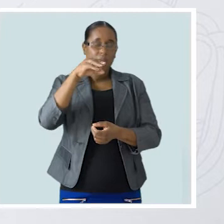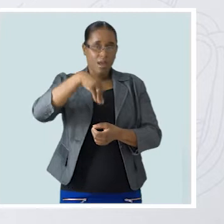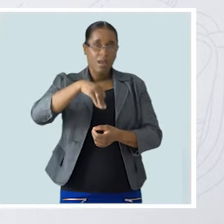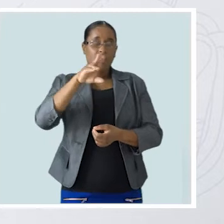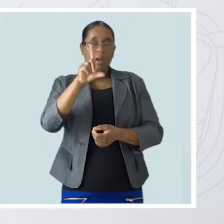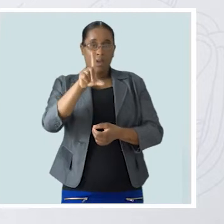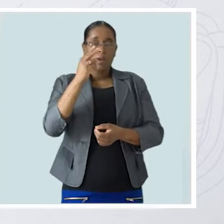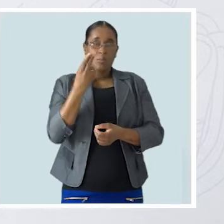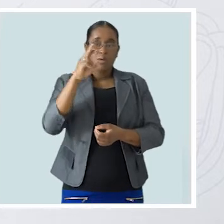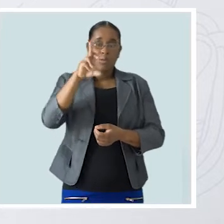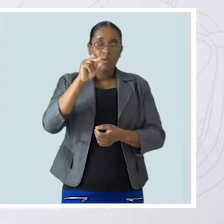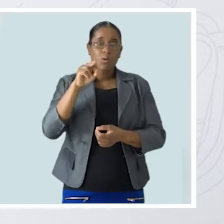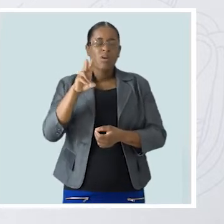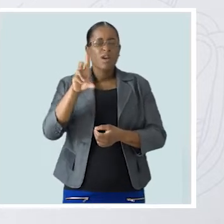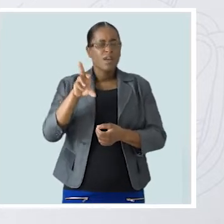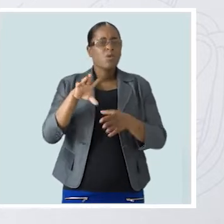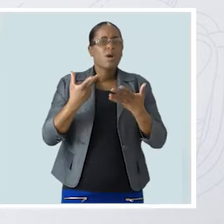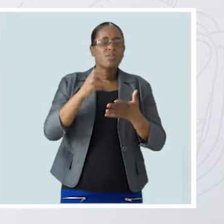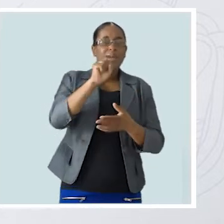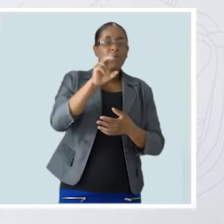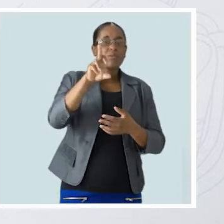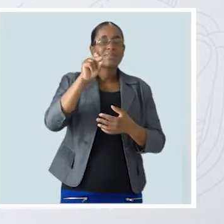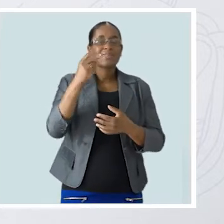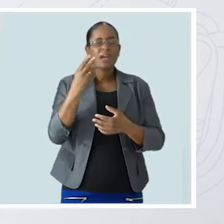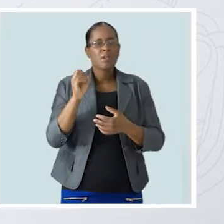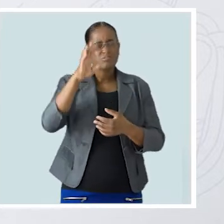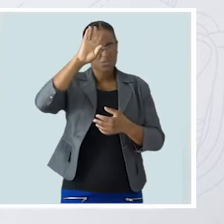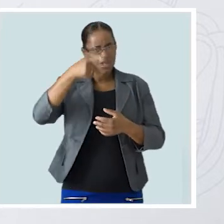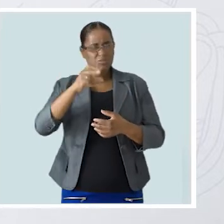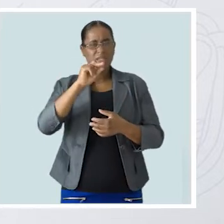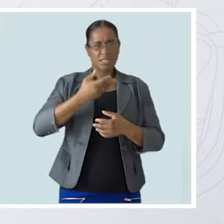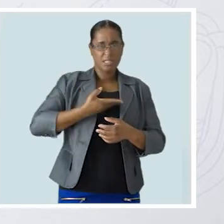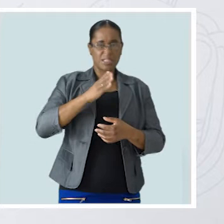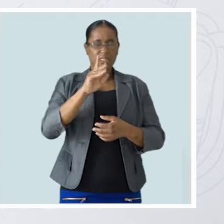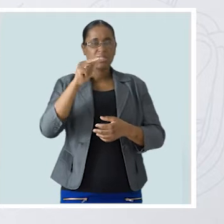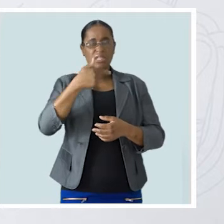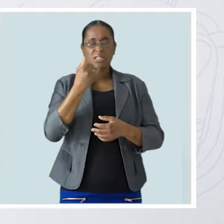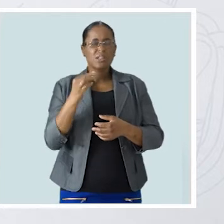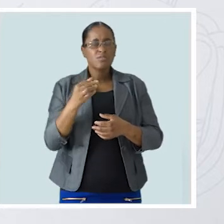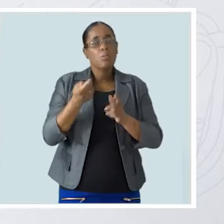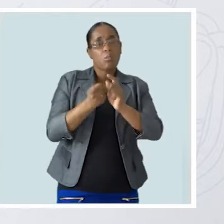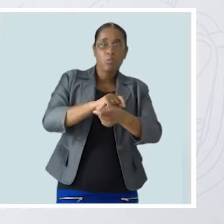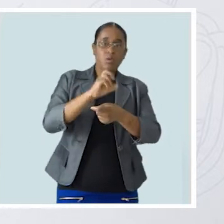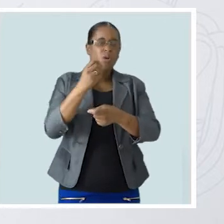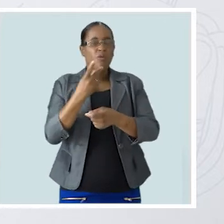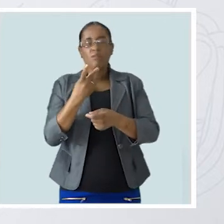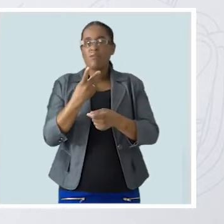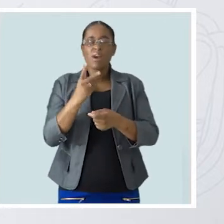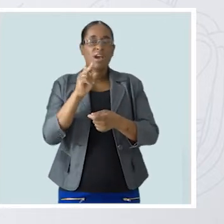os adjetivos mudam ou variam. Para além do grau normal, ainda já estudaram